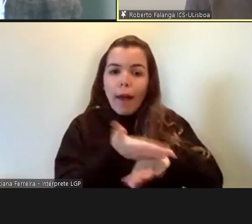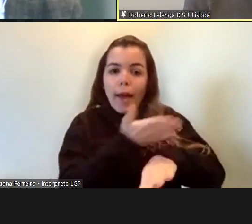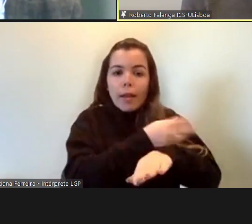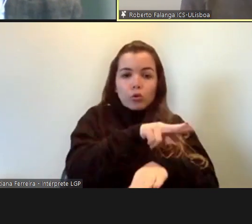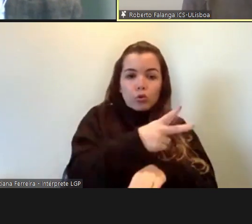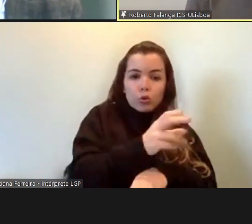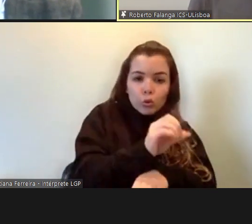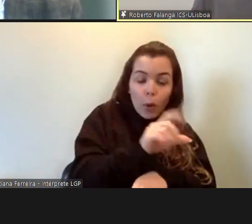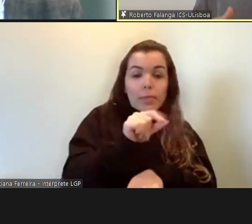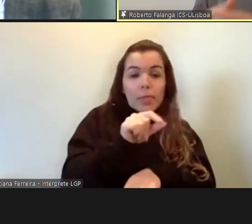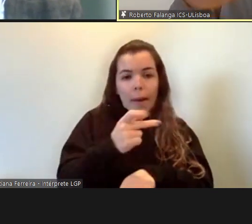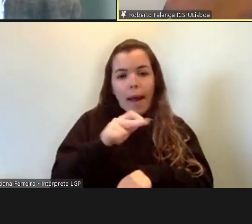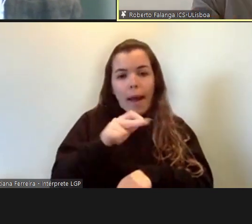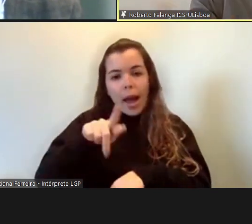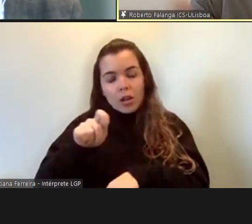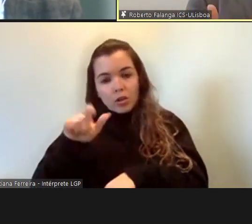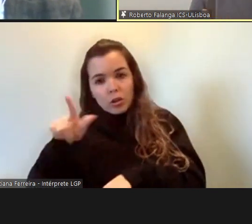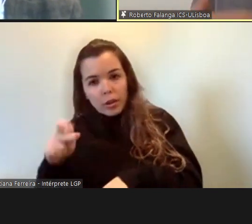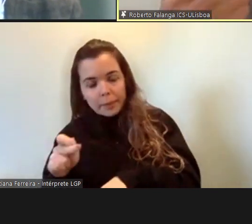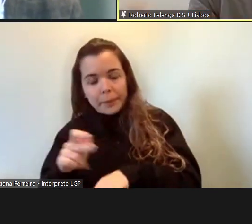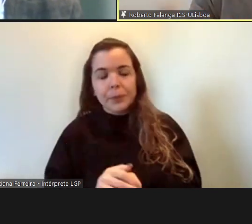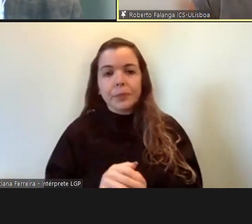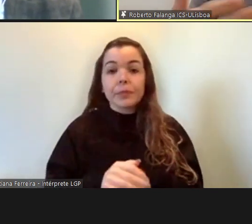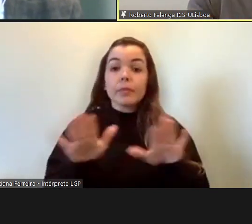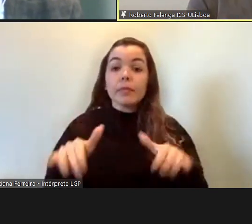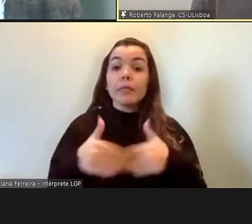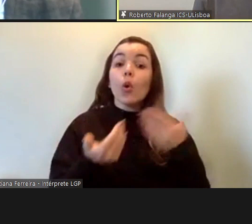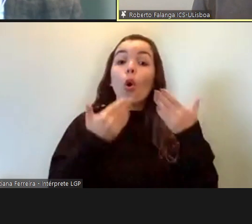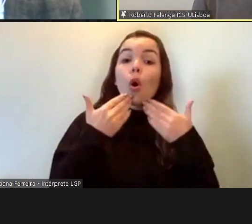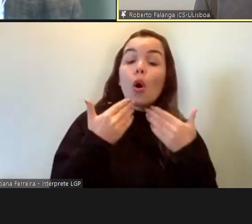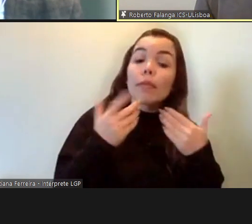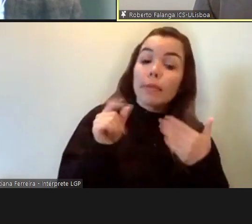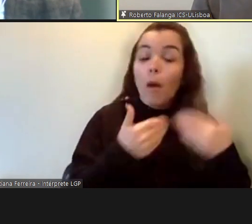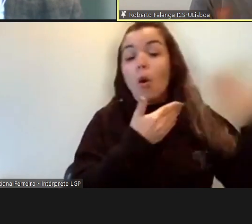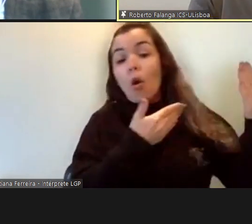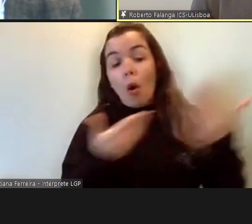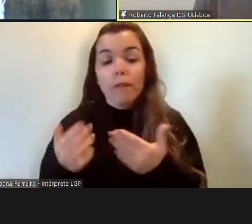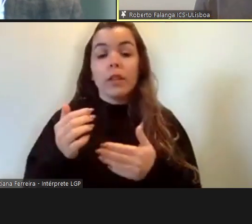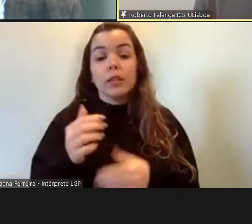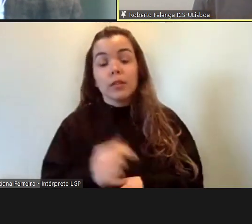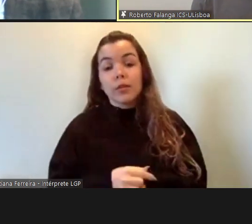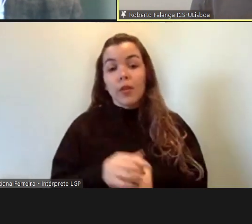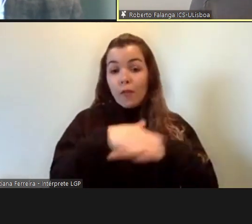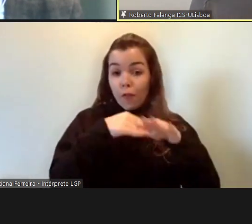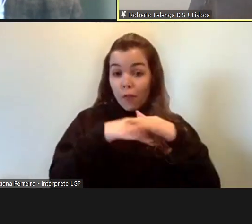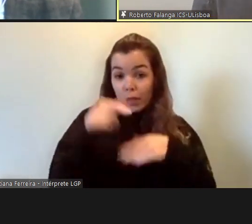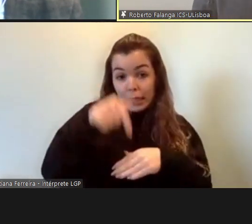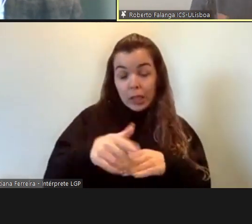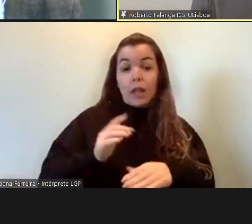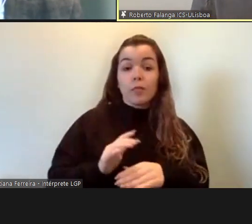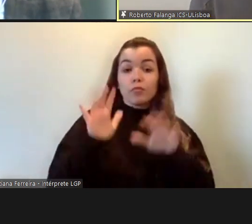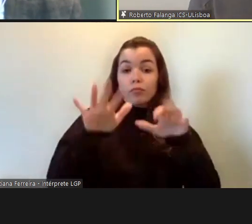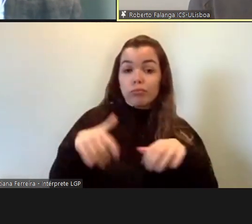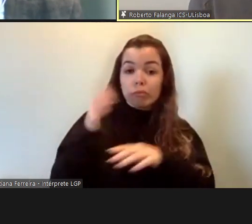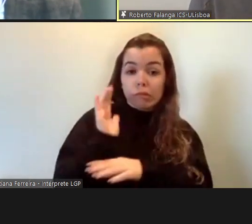Ângela. E, aliás, o próprio convite, não é, que nos foi dirigido através deste seminário é falar de